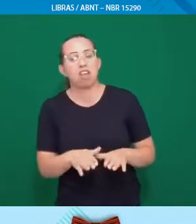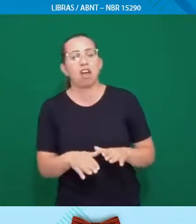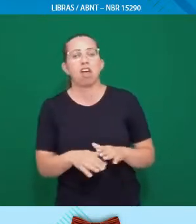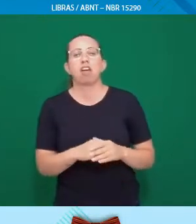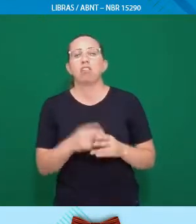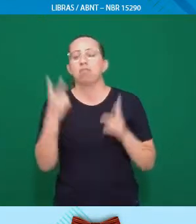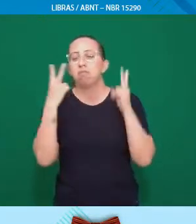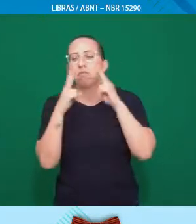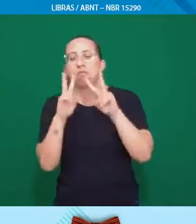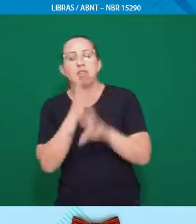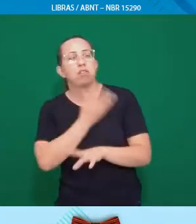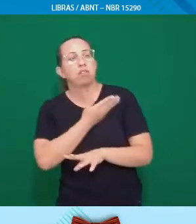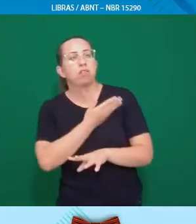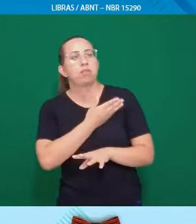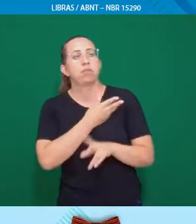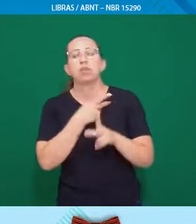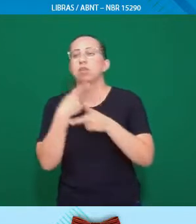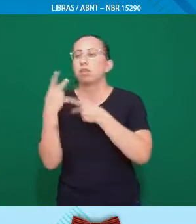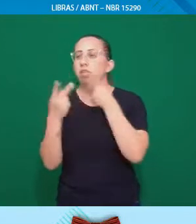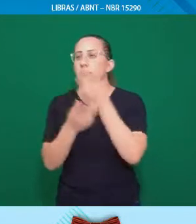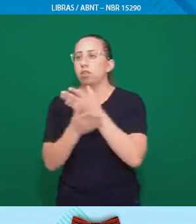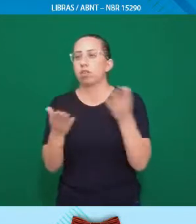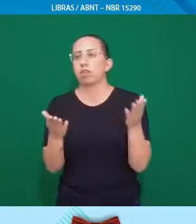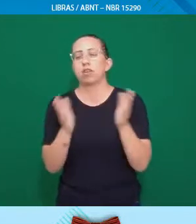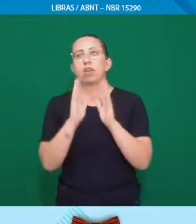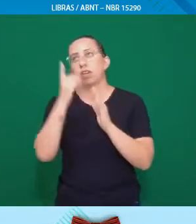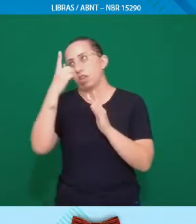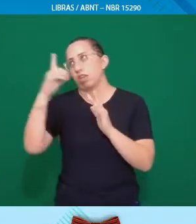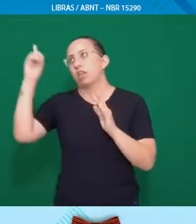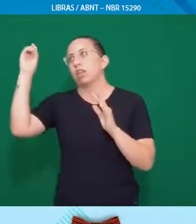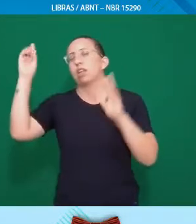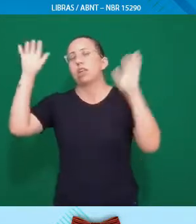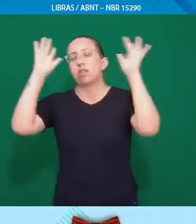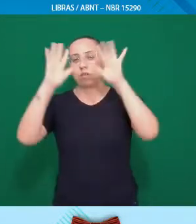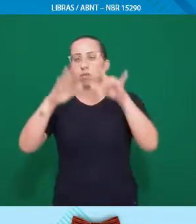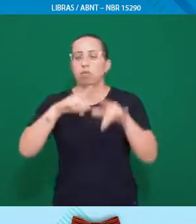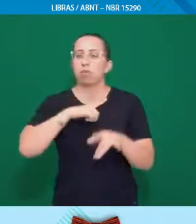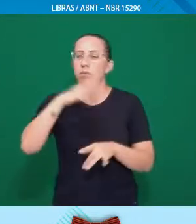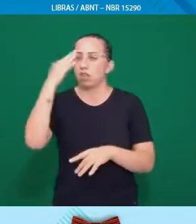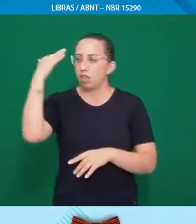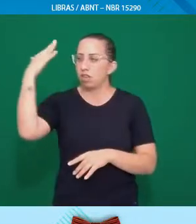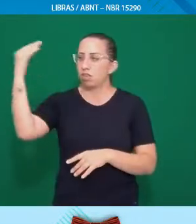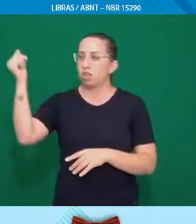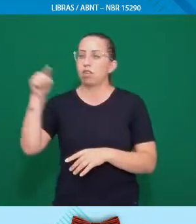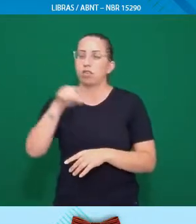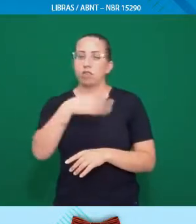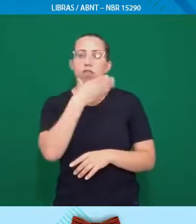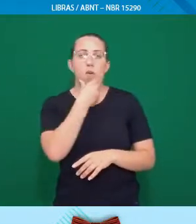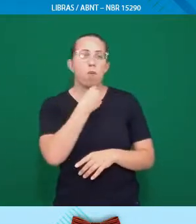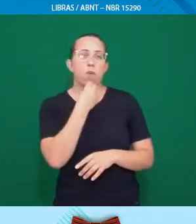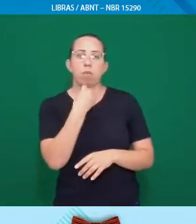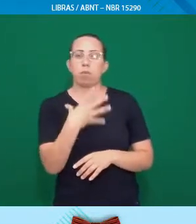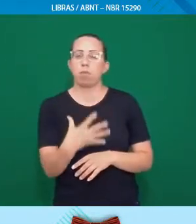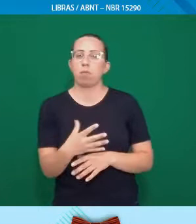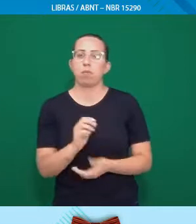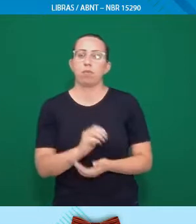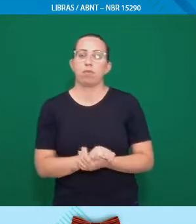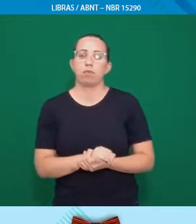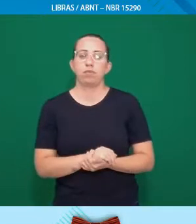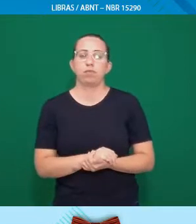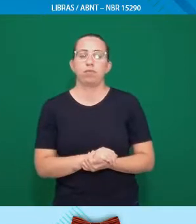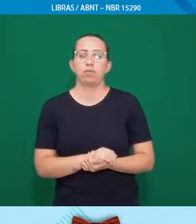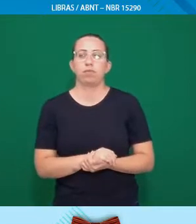rever os amigos e dizer para você tá graça de Deus você terá muito sucesso porque você é um homem do bem e que